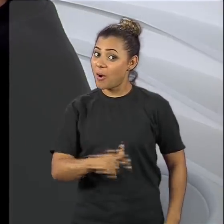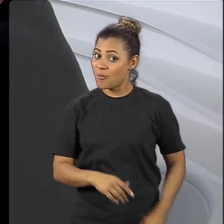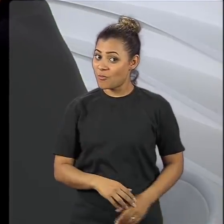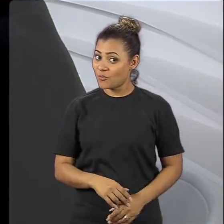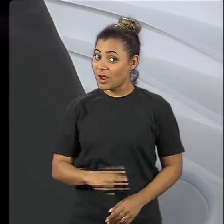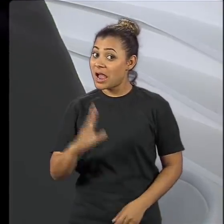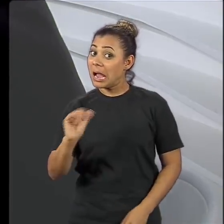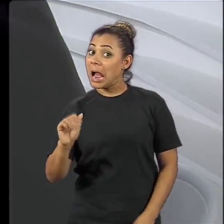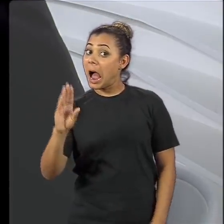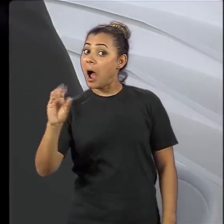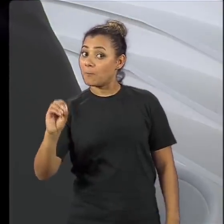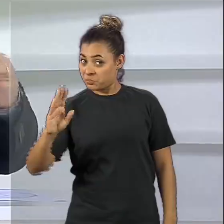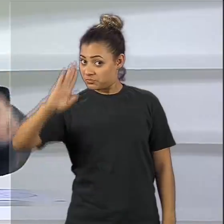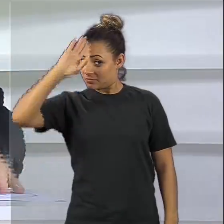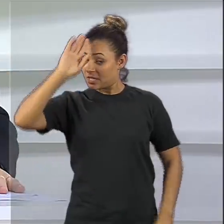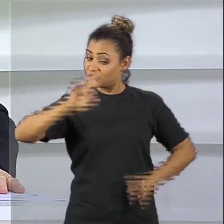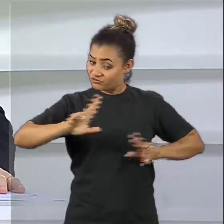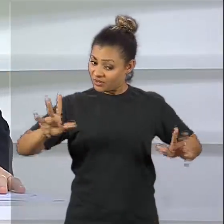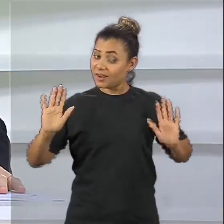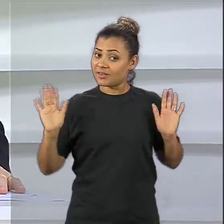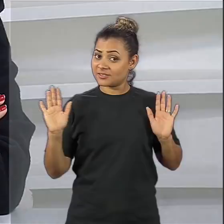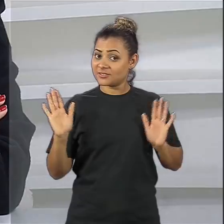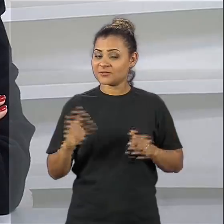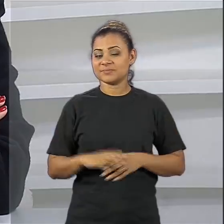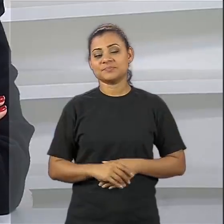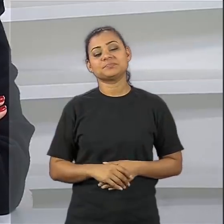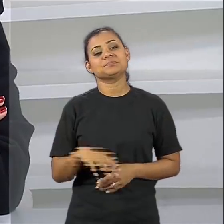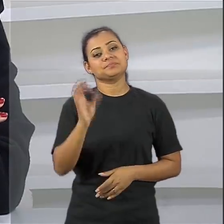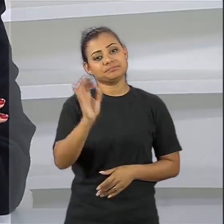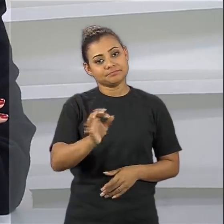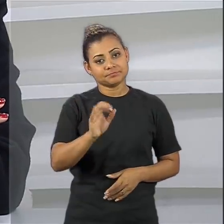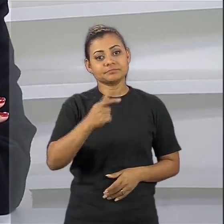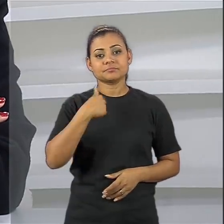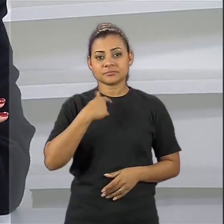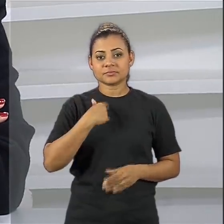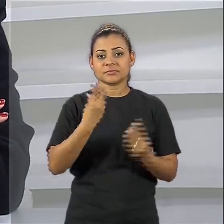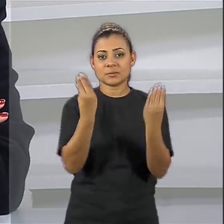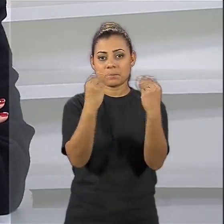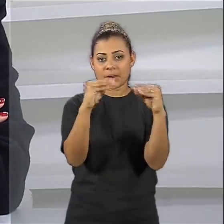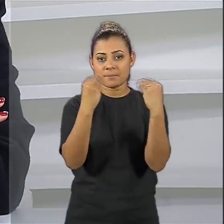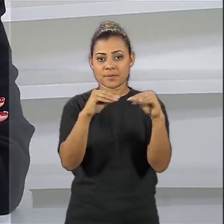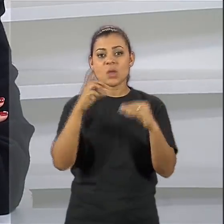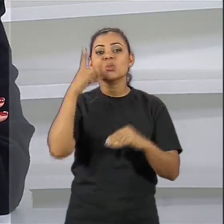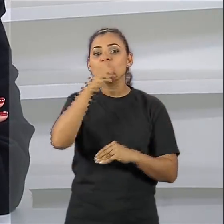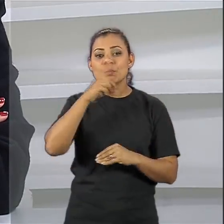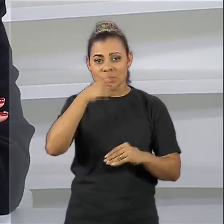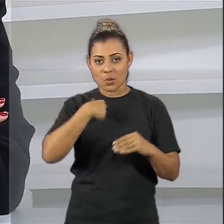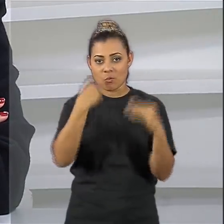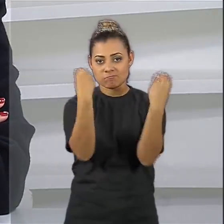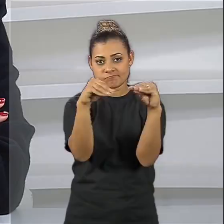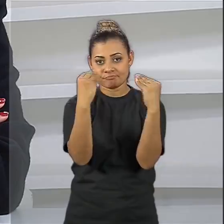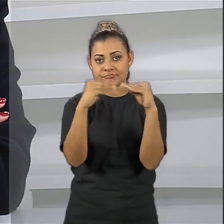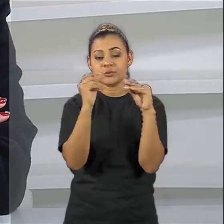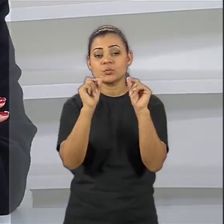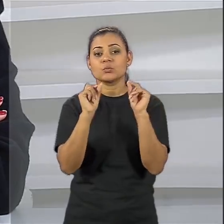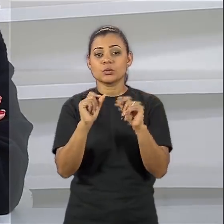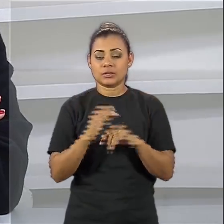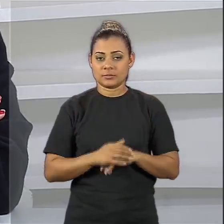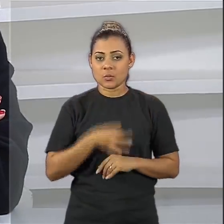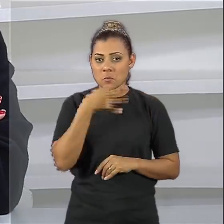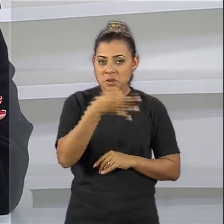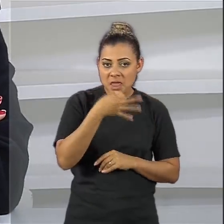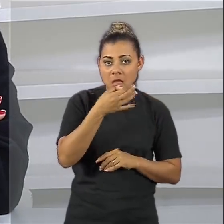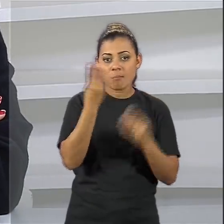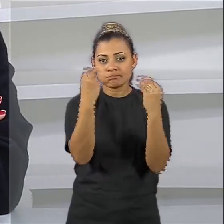bombeiro. Cabo bombeiro e tal. A premissa dessa minha coluna no Estadão no domingo era de que quem